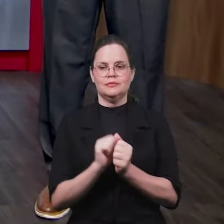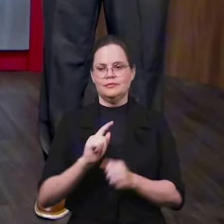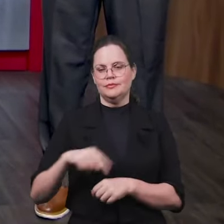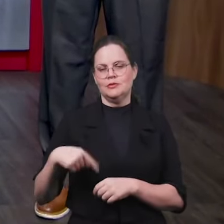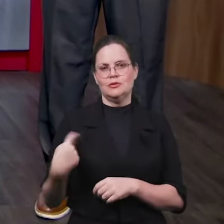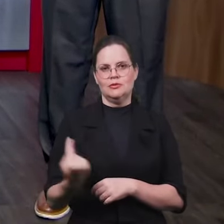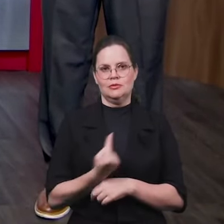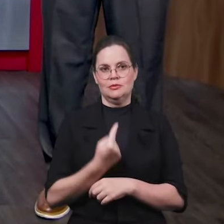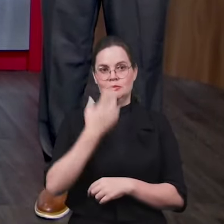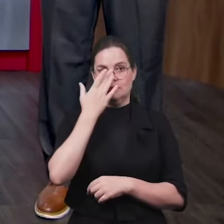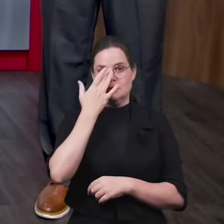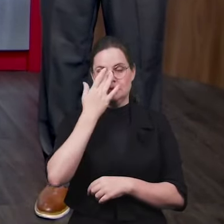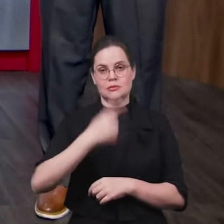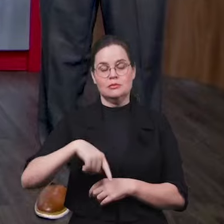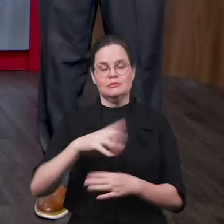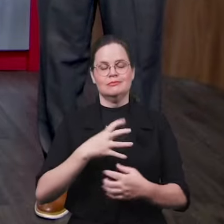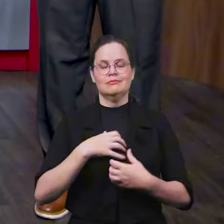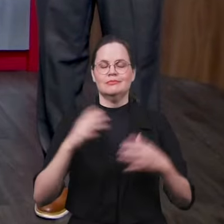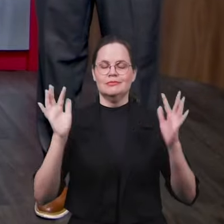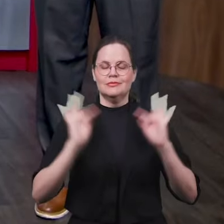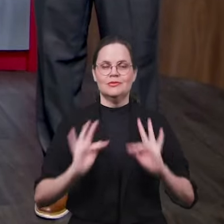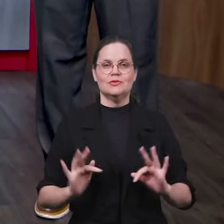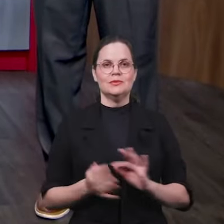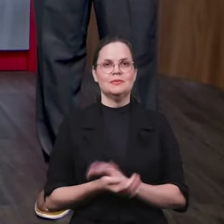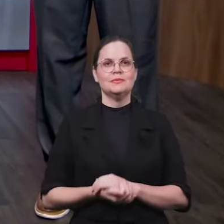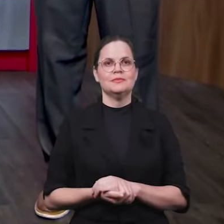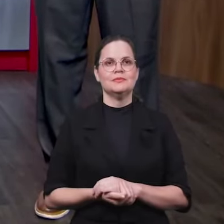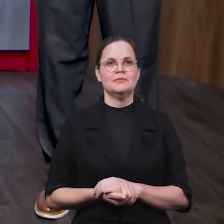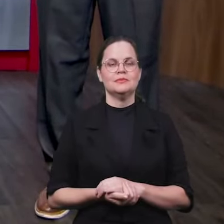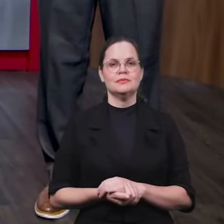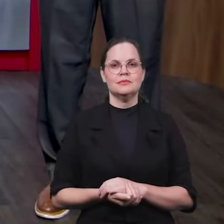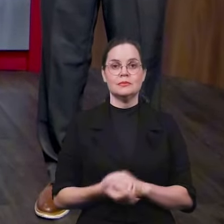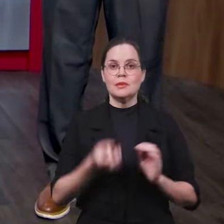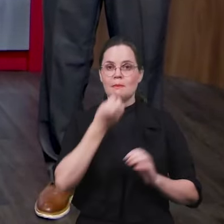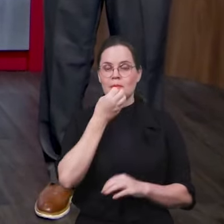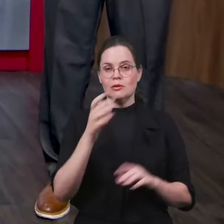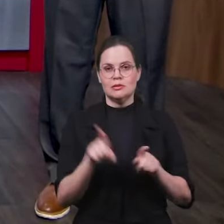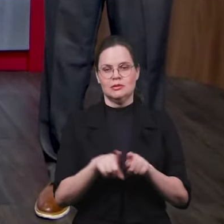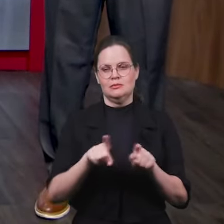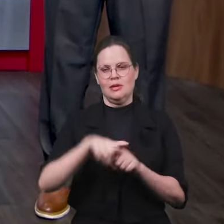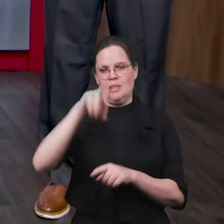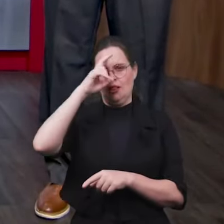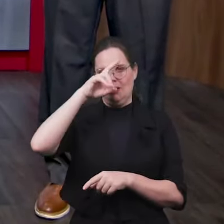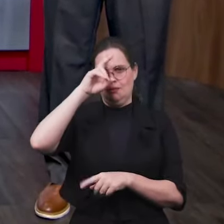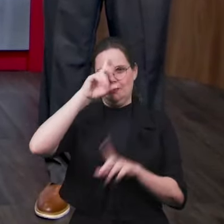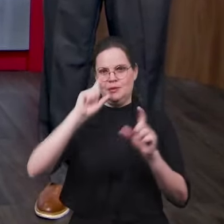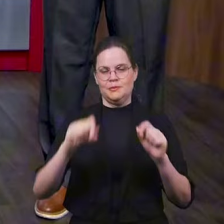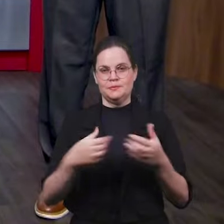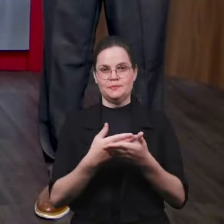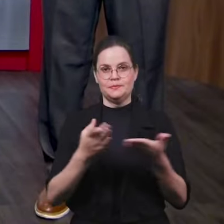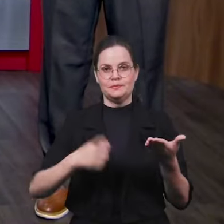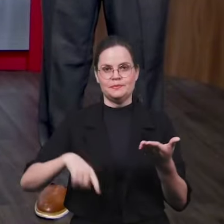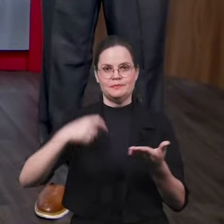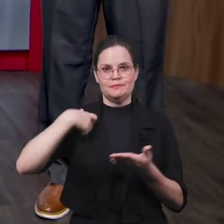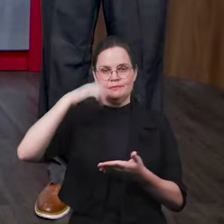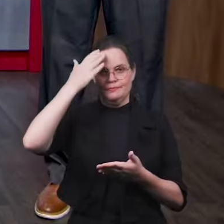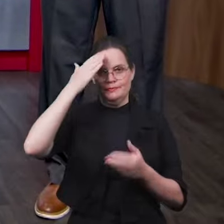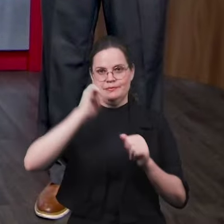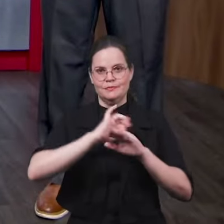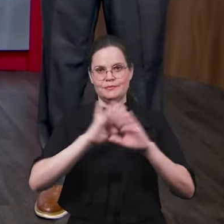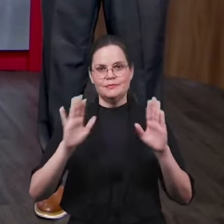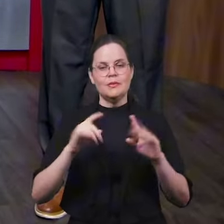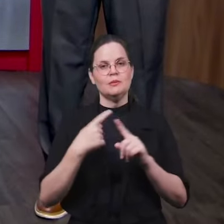Senhor tem trazido para o nosso meio, e estamos muito felizes por isso. E vale comentar, irmãos, até para que